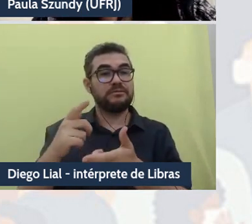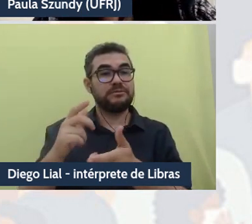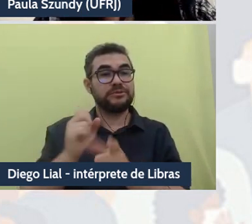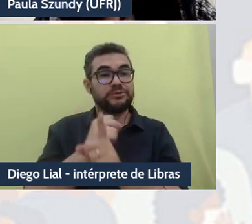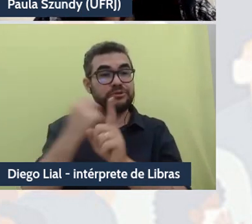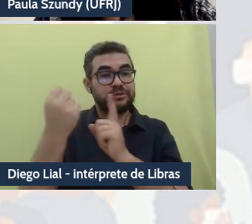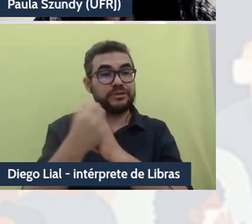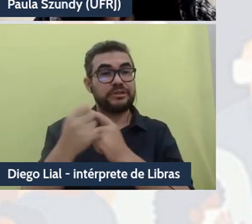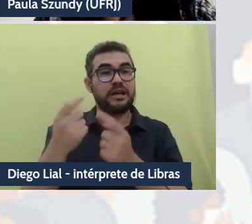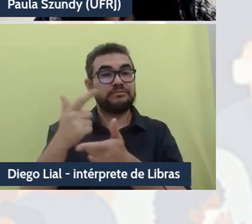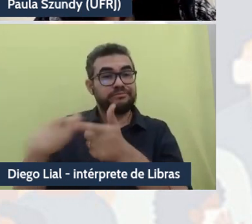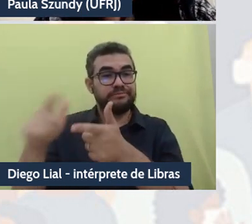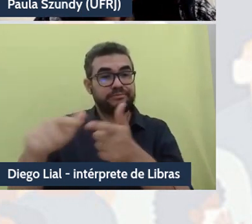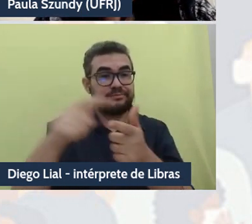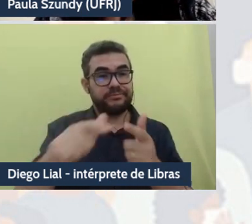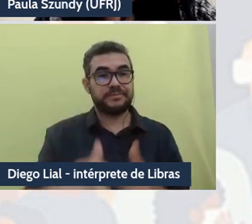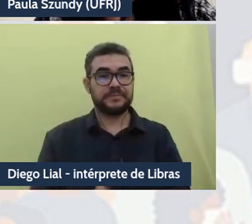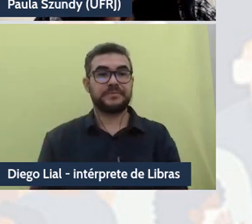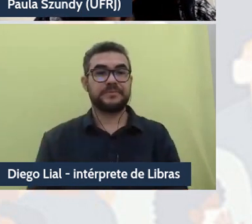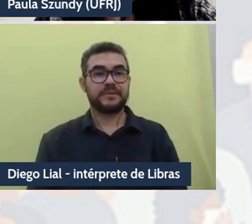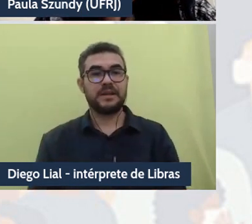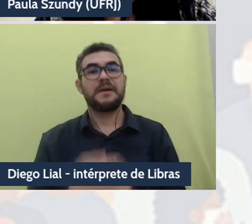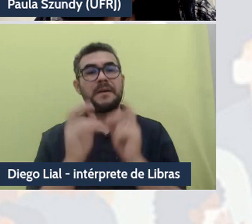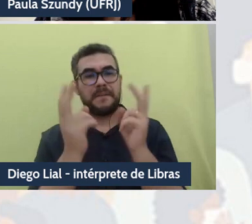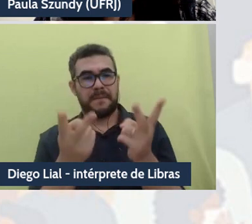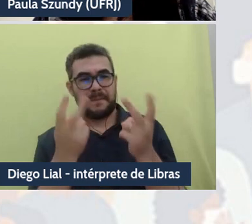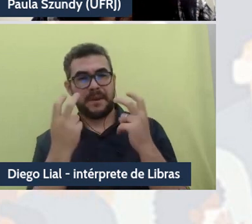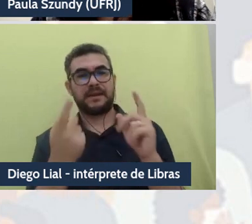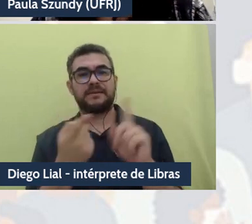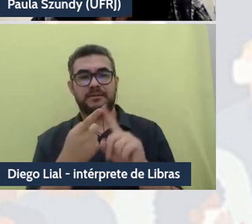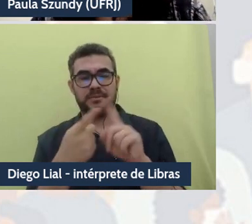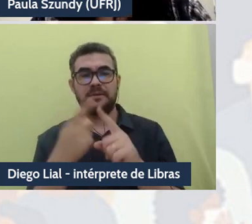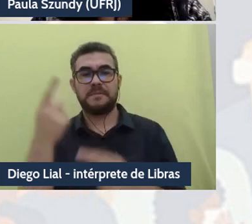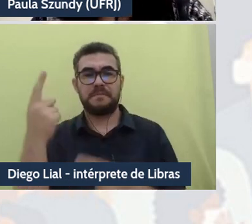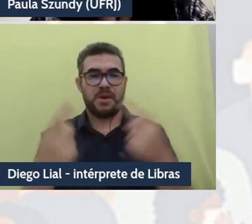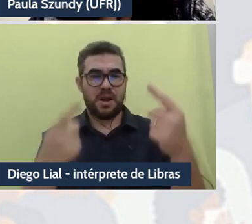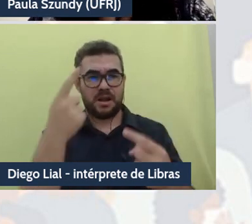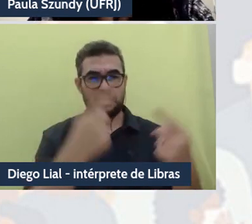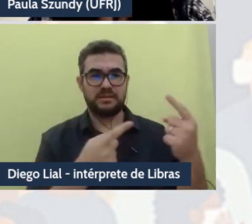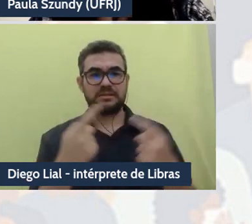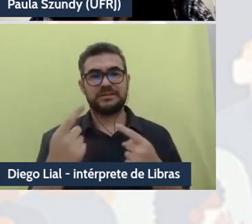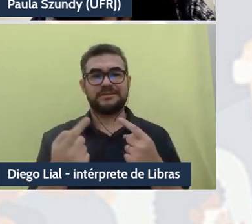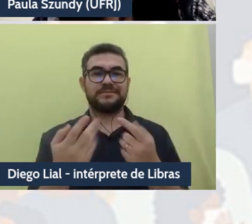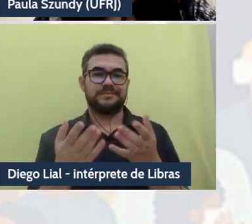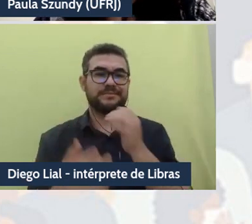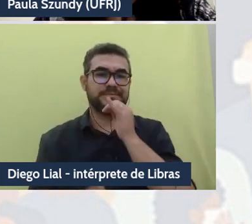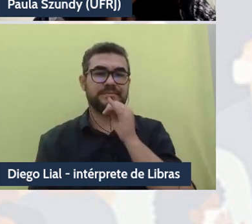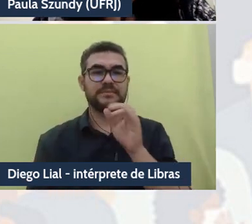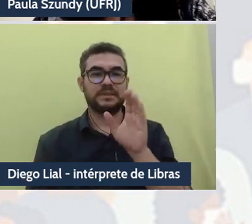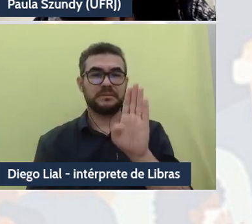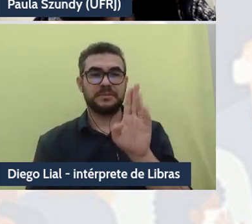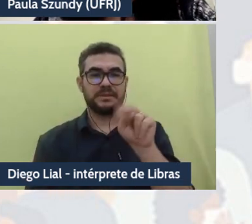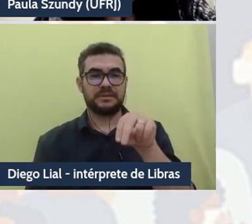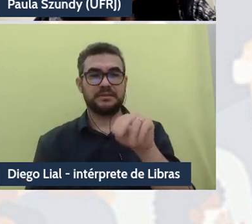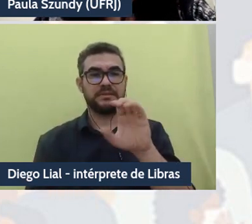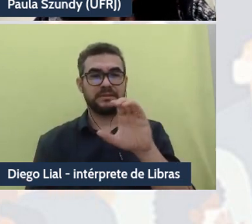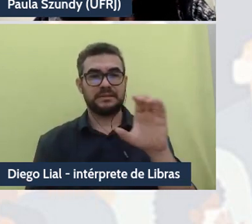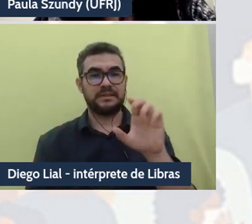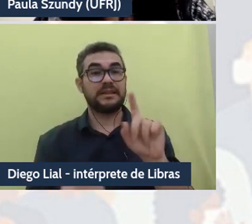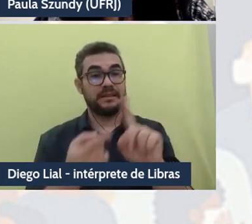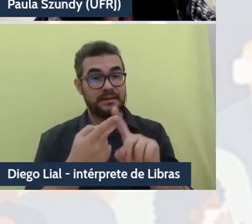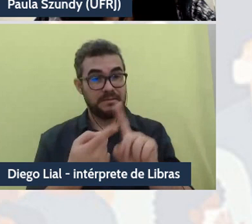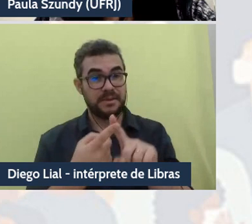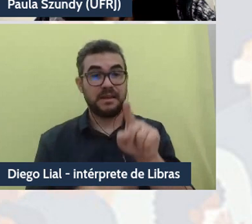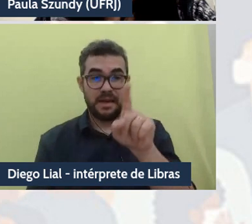né, de ensino-aprendizagem, como a BNCC, como arenas ideológicas, né,